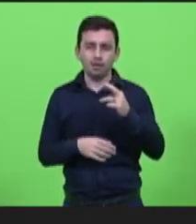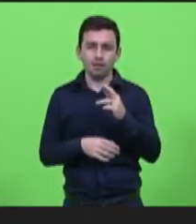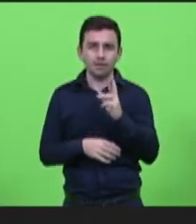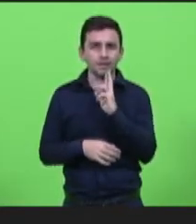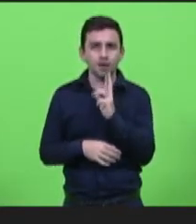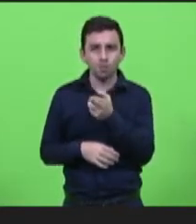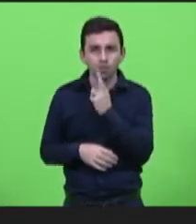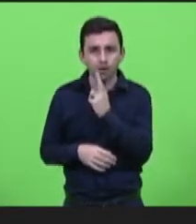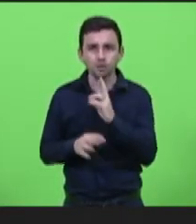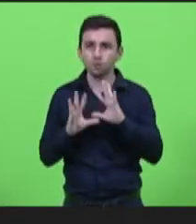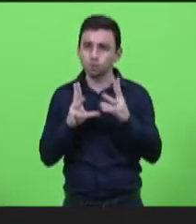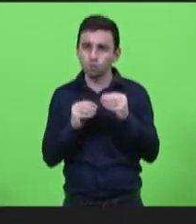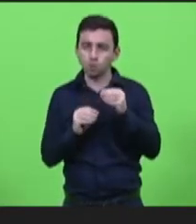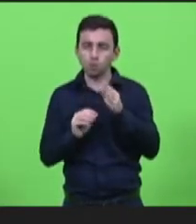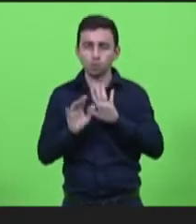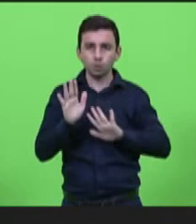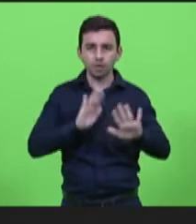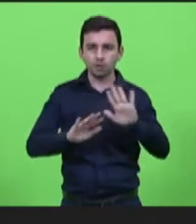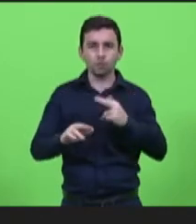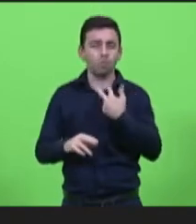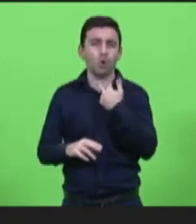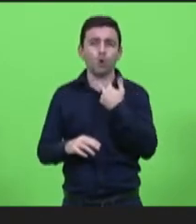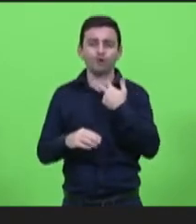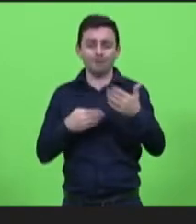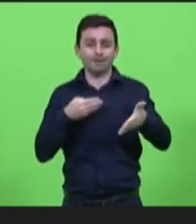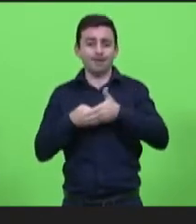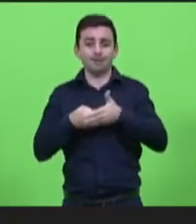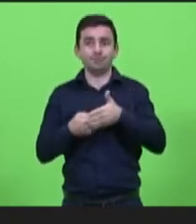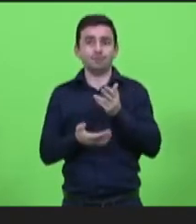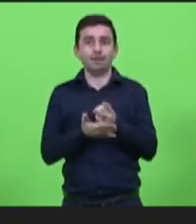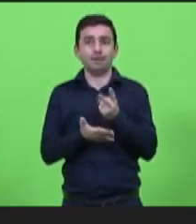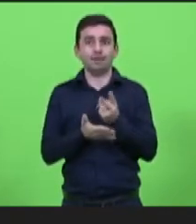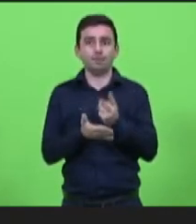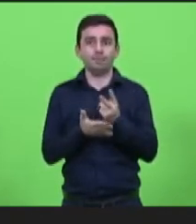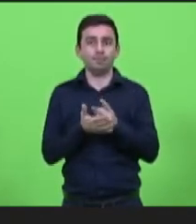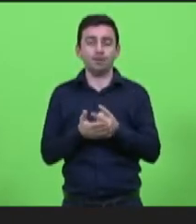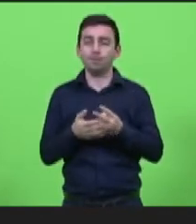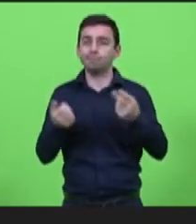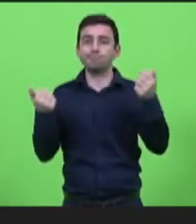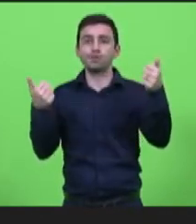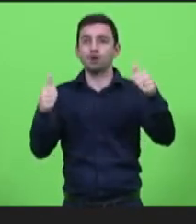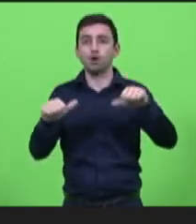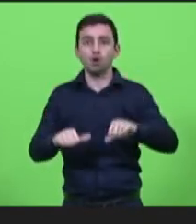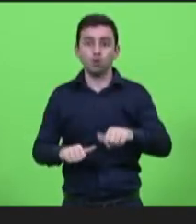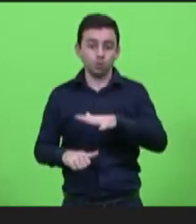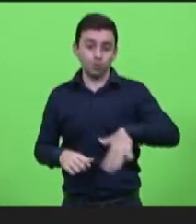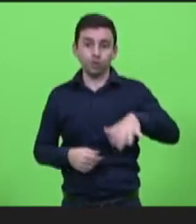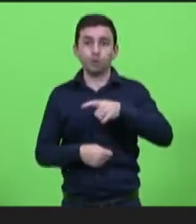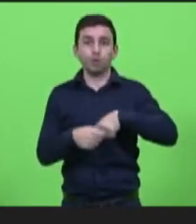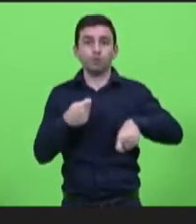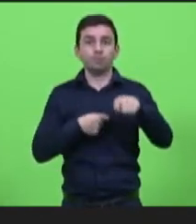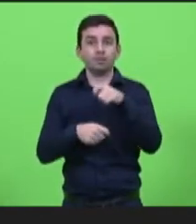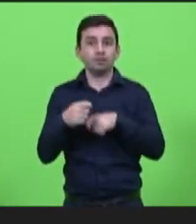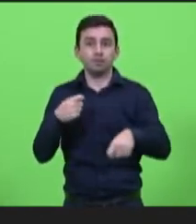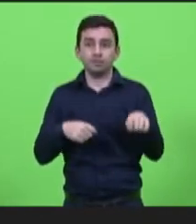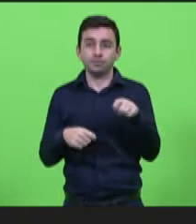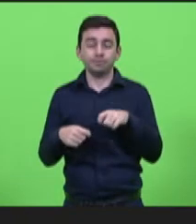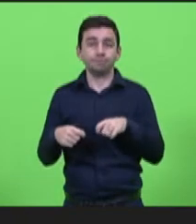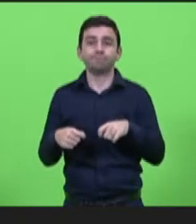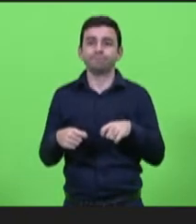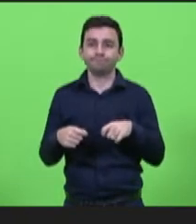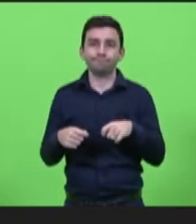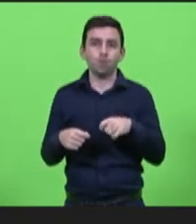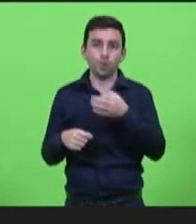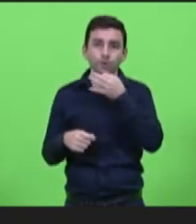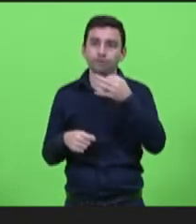devidos cuidados. Não podemos ficar com elas fechadas para sempre, já causando e ainda piorando ainda mais a situação econômica, que já está pior do